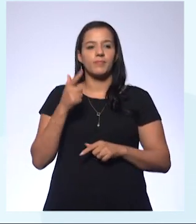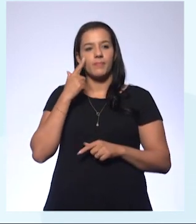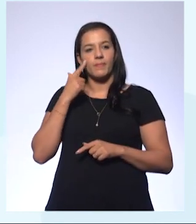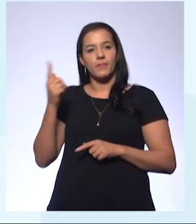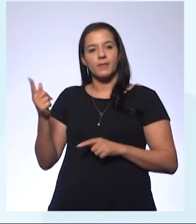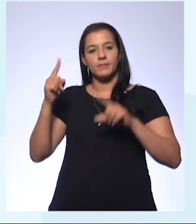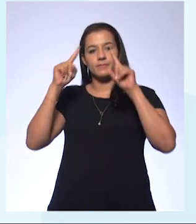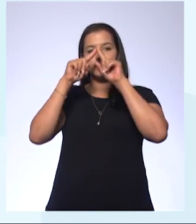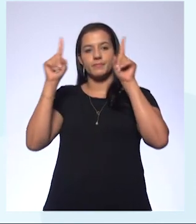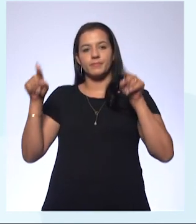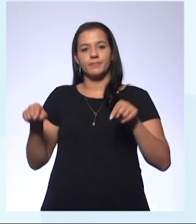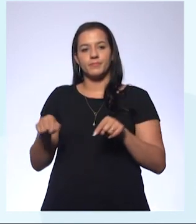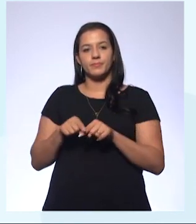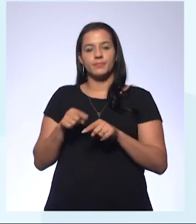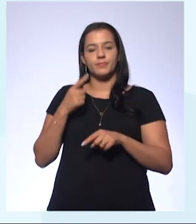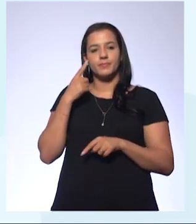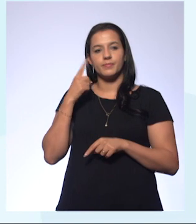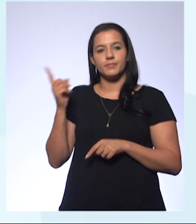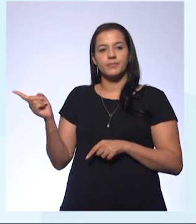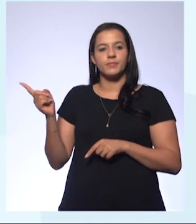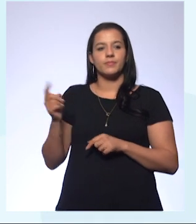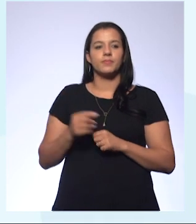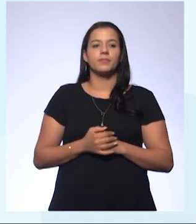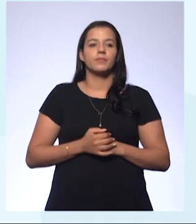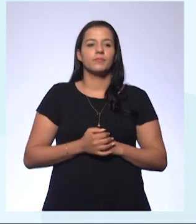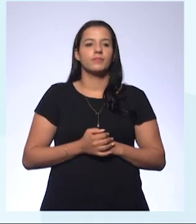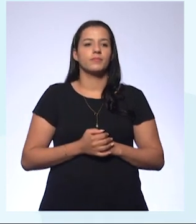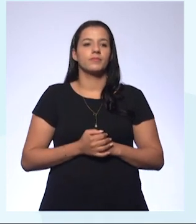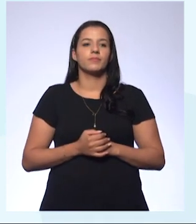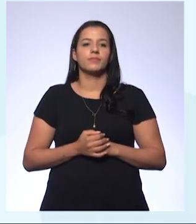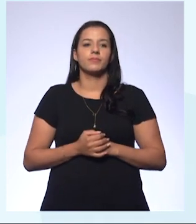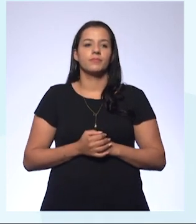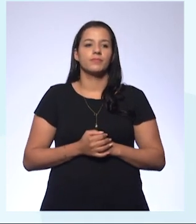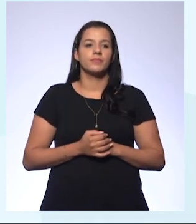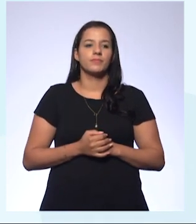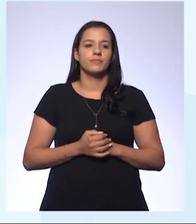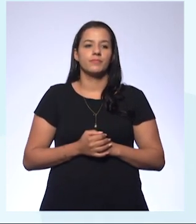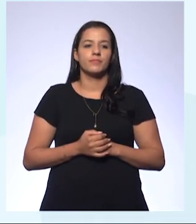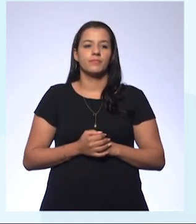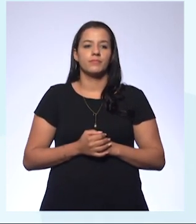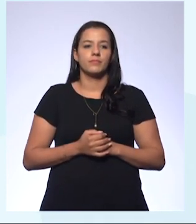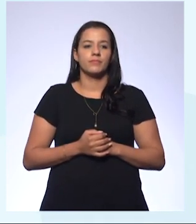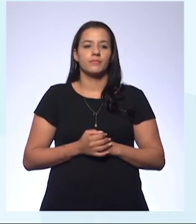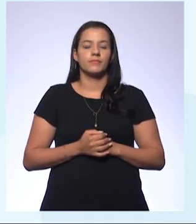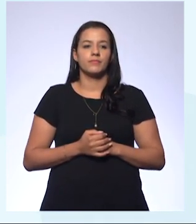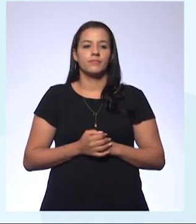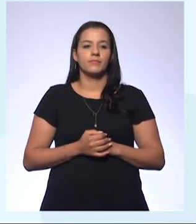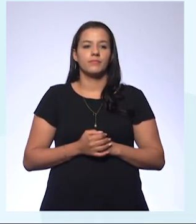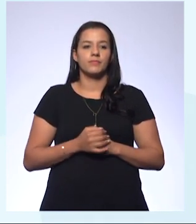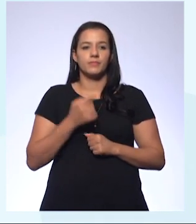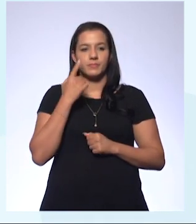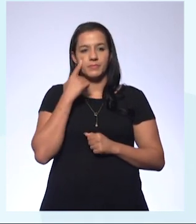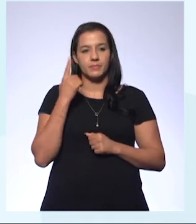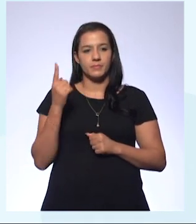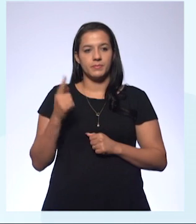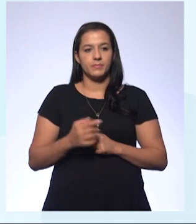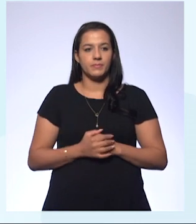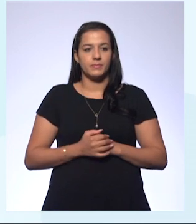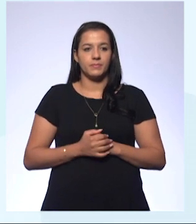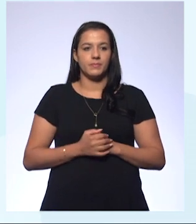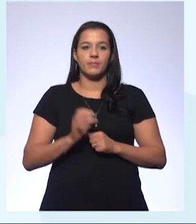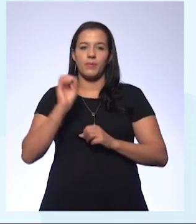energia e ele vai emitir as ondas num comprimento de onda diferente. Cada elemento vai emitir ondas num comprimento diferente que vai